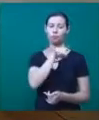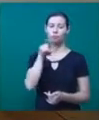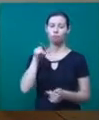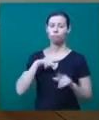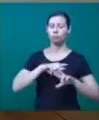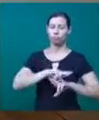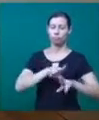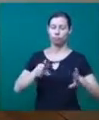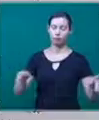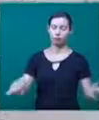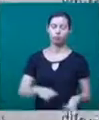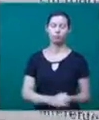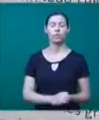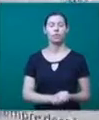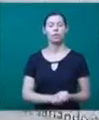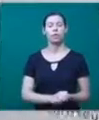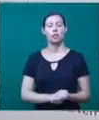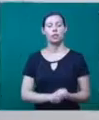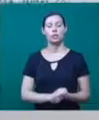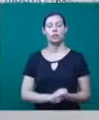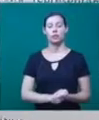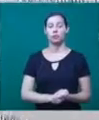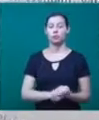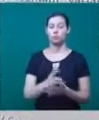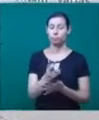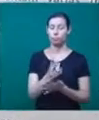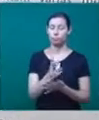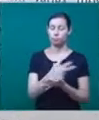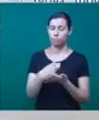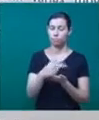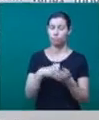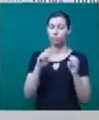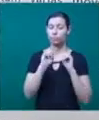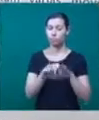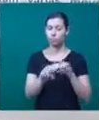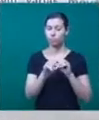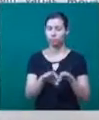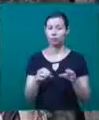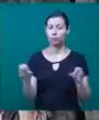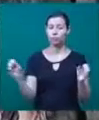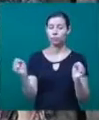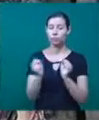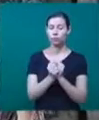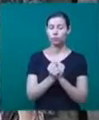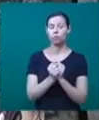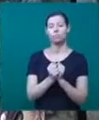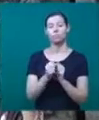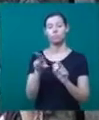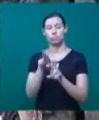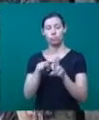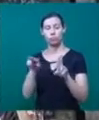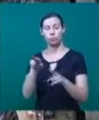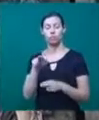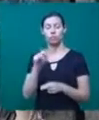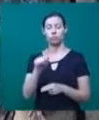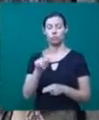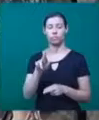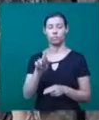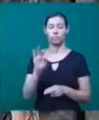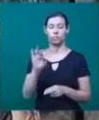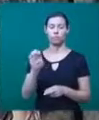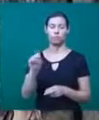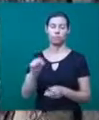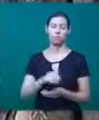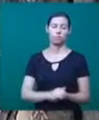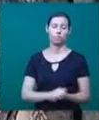do curso de Artes Visuais, vinculado ao Instituto de Artes da Universidade Federal de Uberlândia. Ver essa pintura no campo expandido,